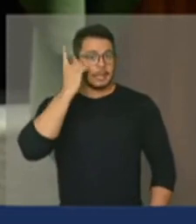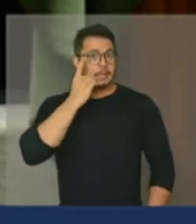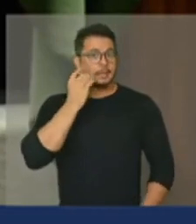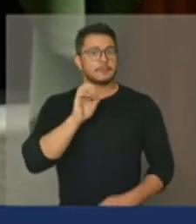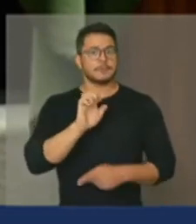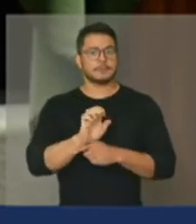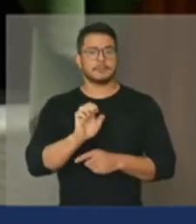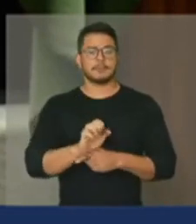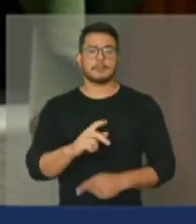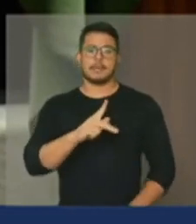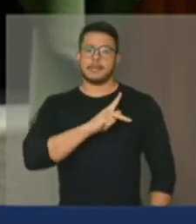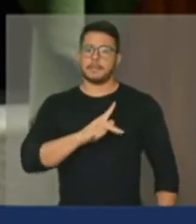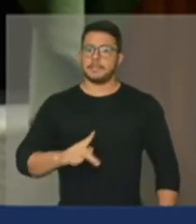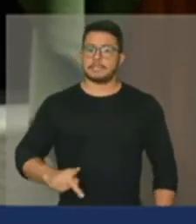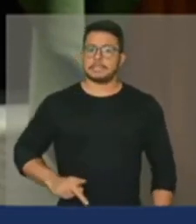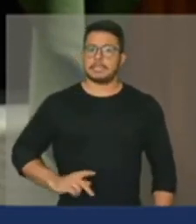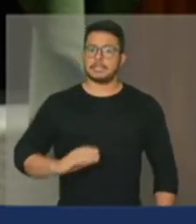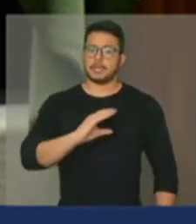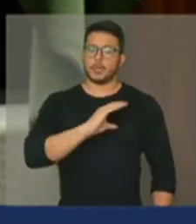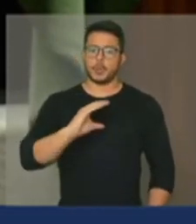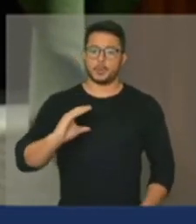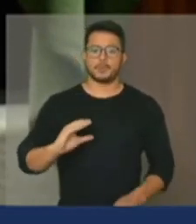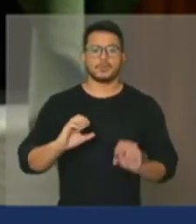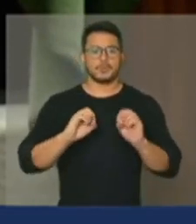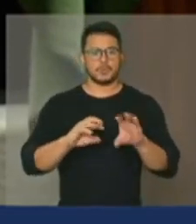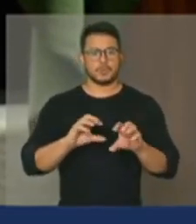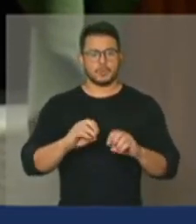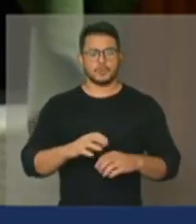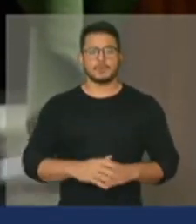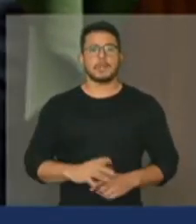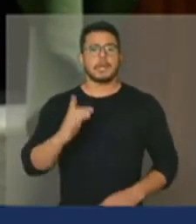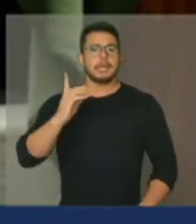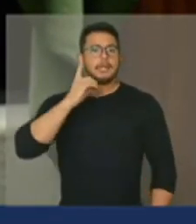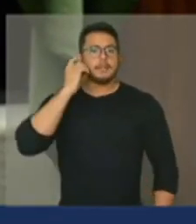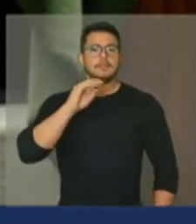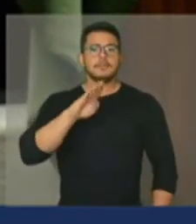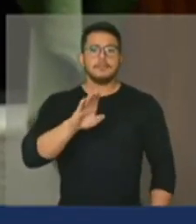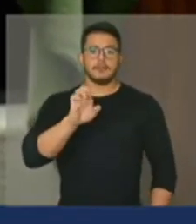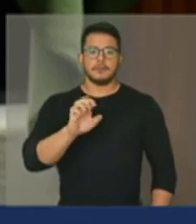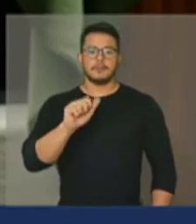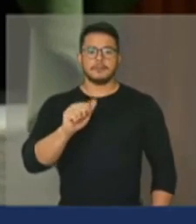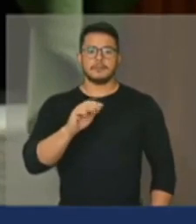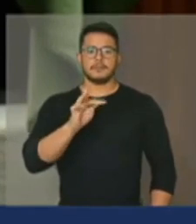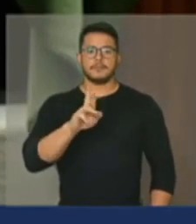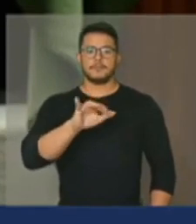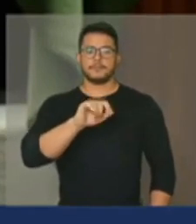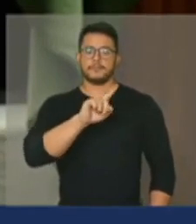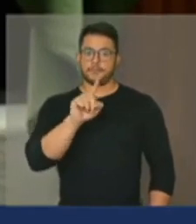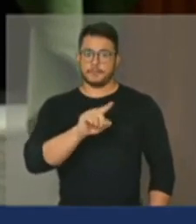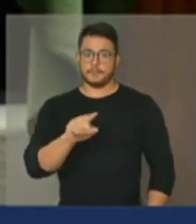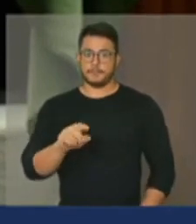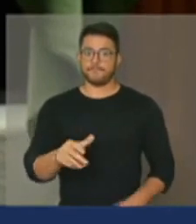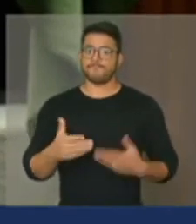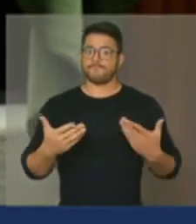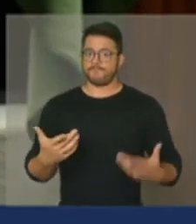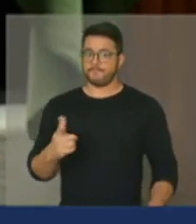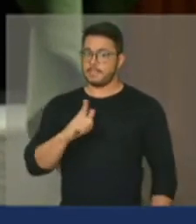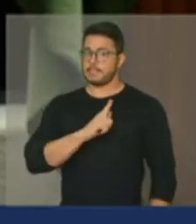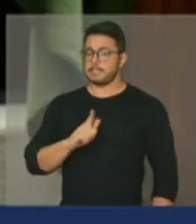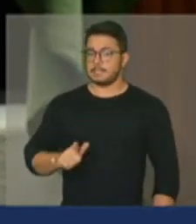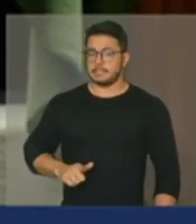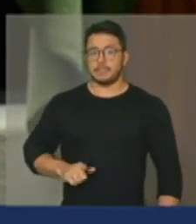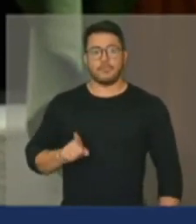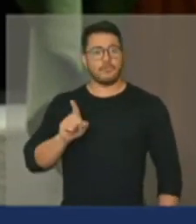presidenta da Comissão de Educação, a deputada Beatriz Cerqueira. Aliás, o governador Romeu Zema, todos